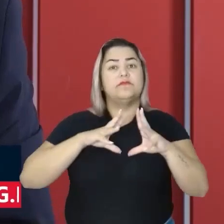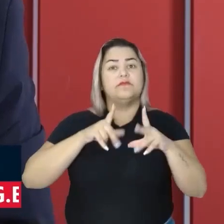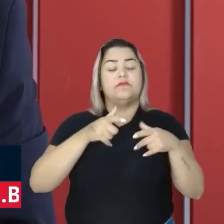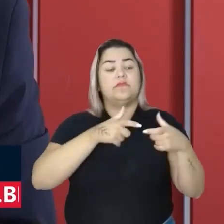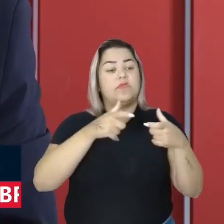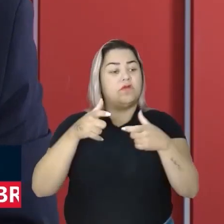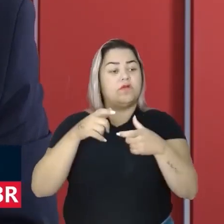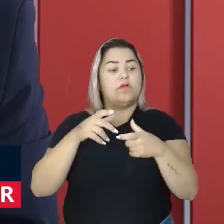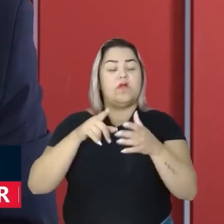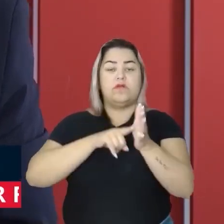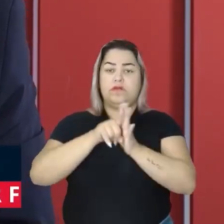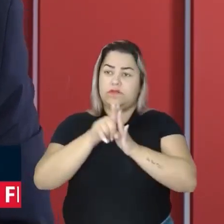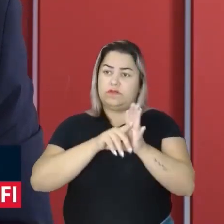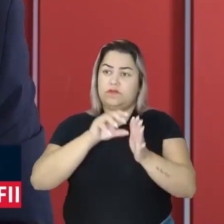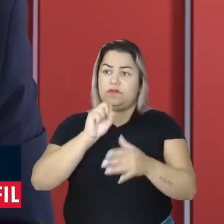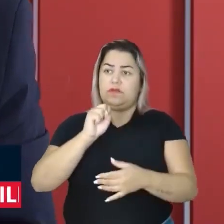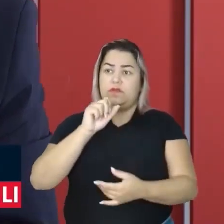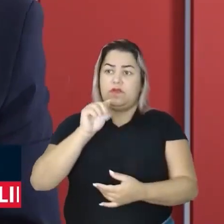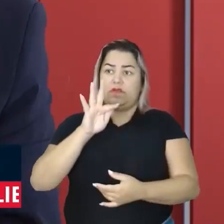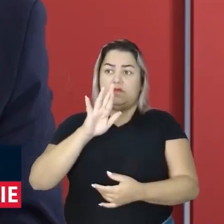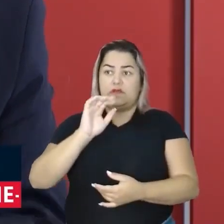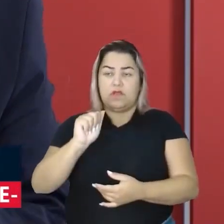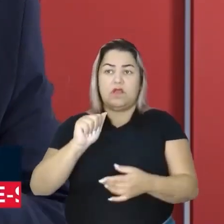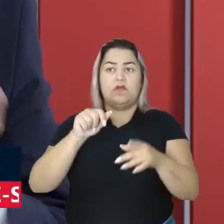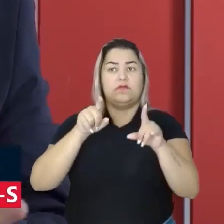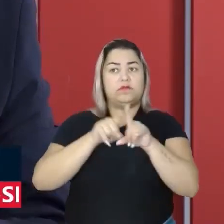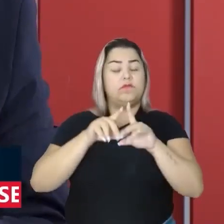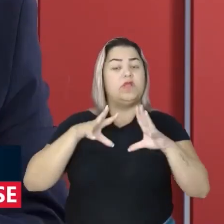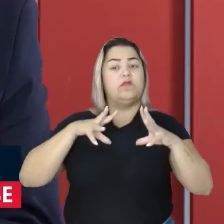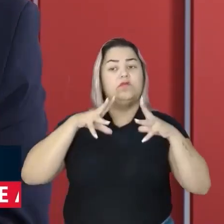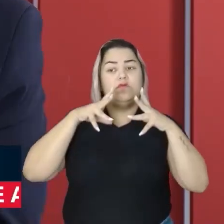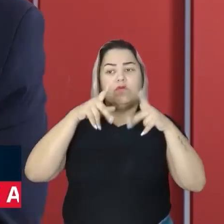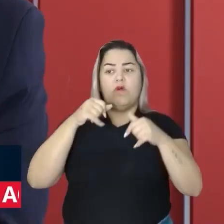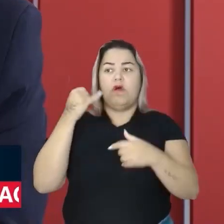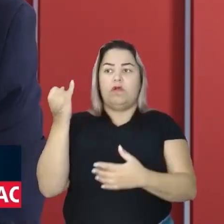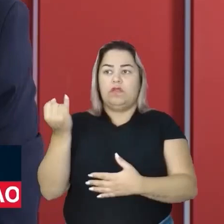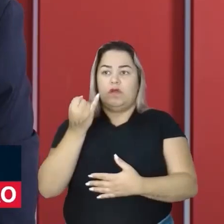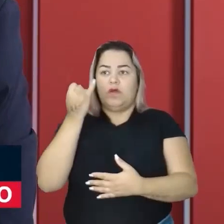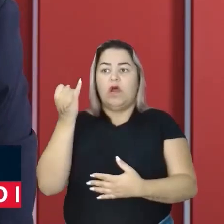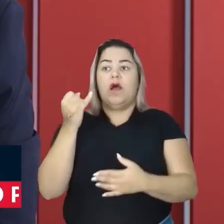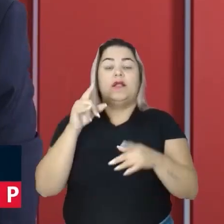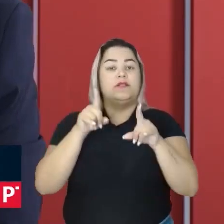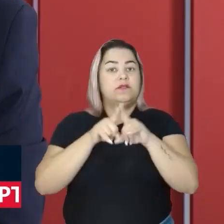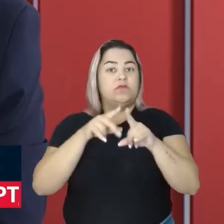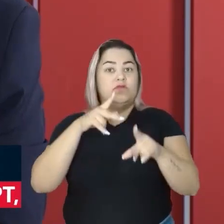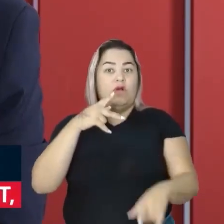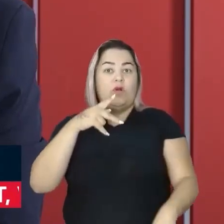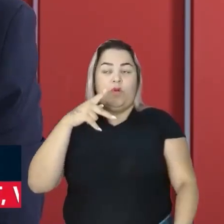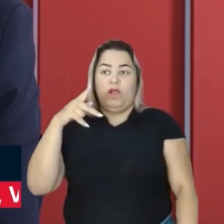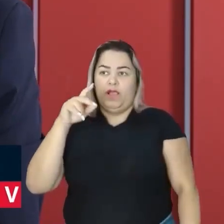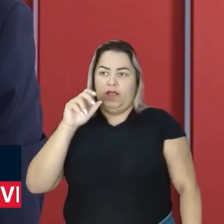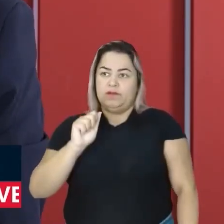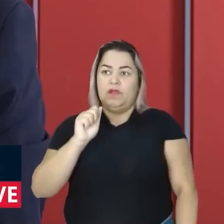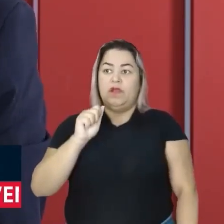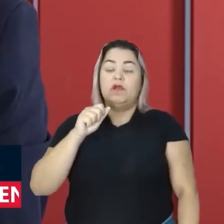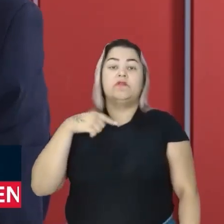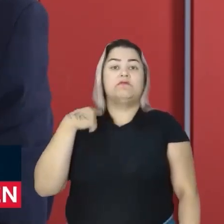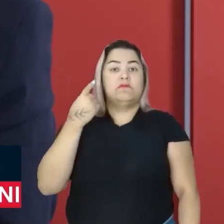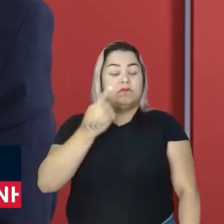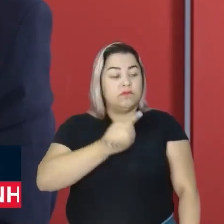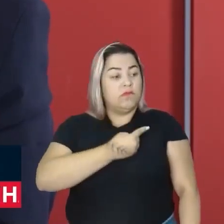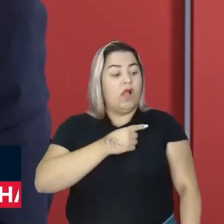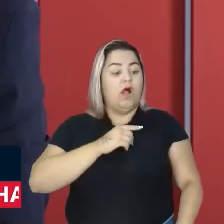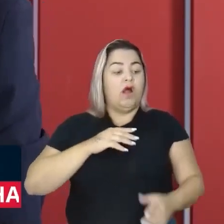planos SAF que foram apresentados, a ideia da reindustrialização, tudo isso é muito importante. Mas no PAA, se estamos no caminho certo,